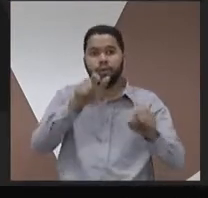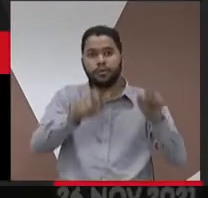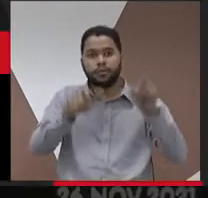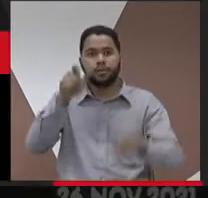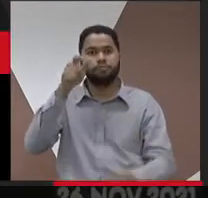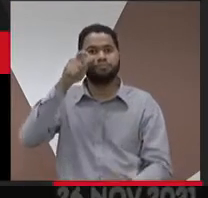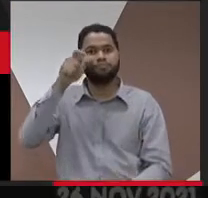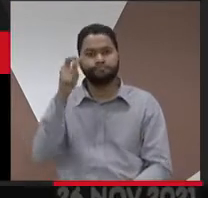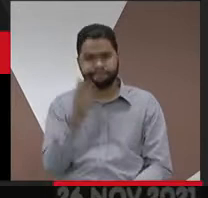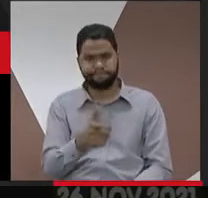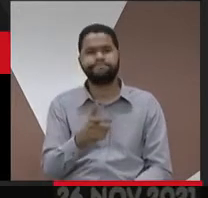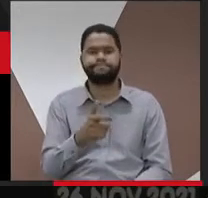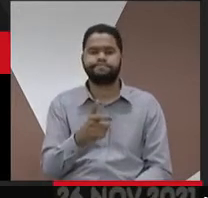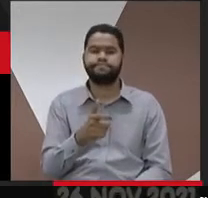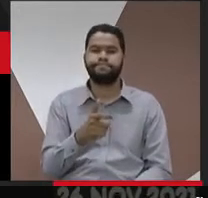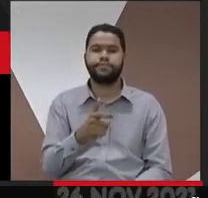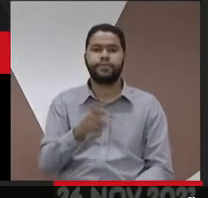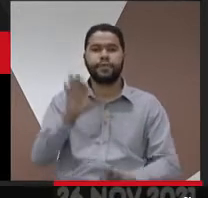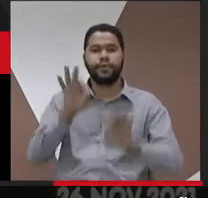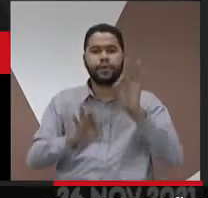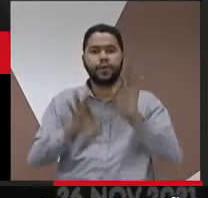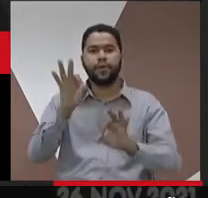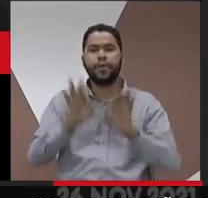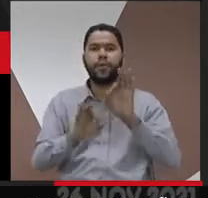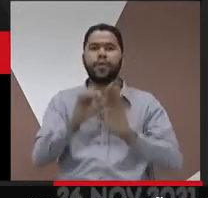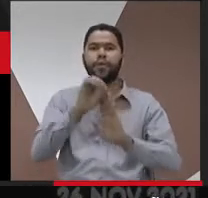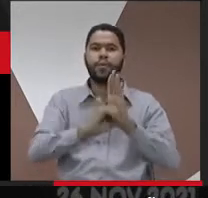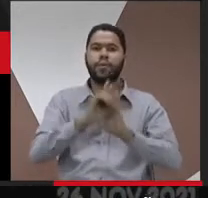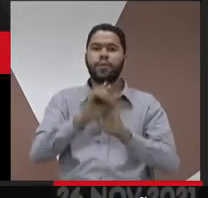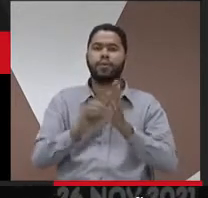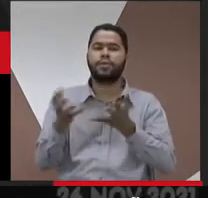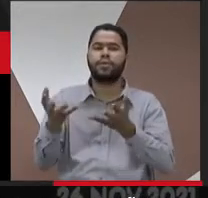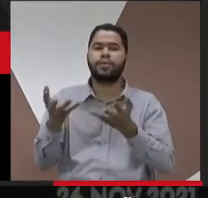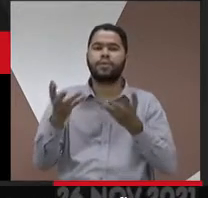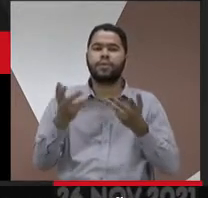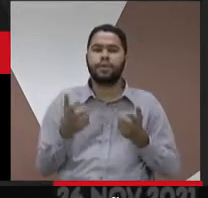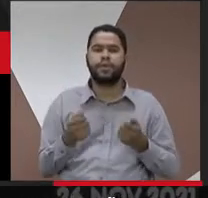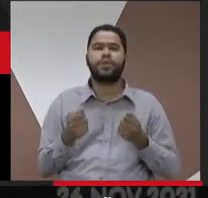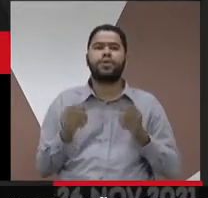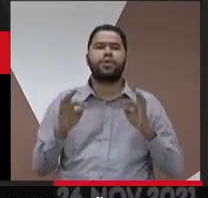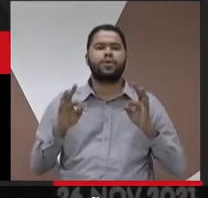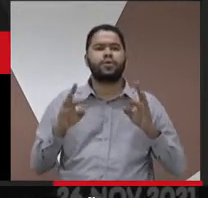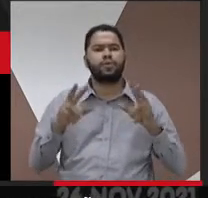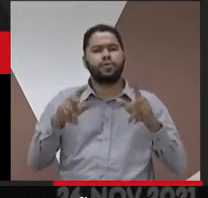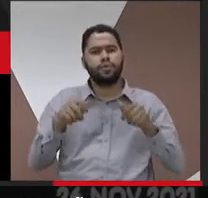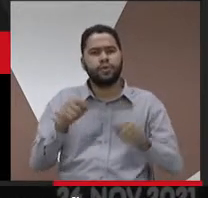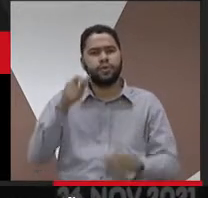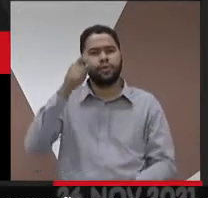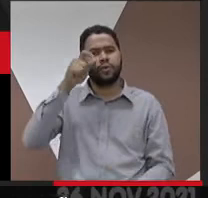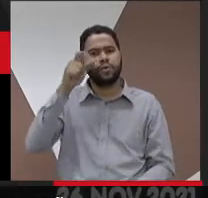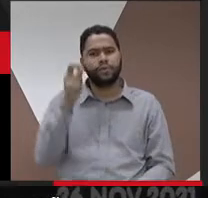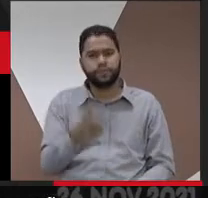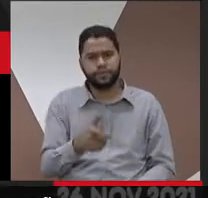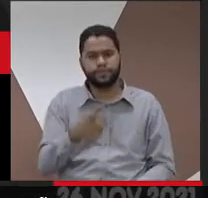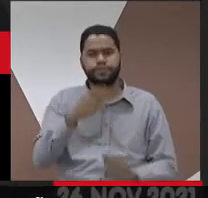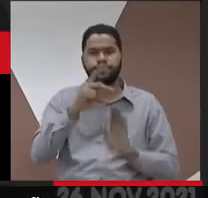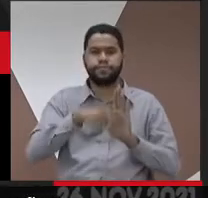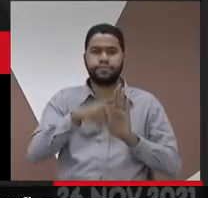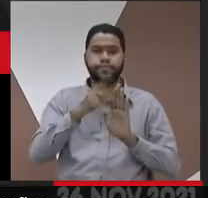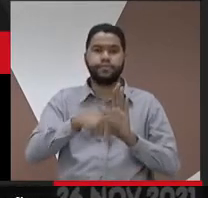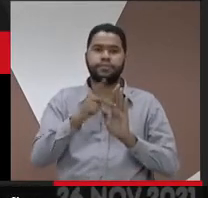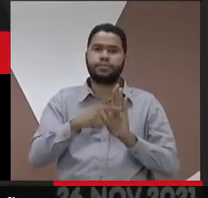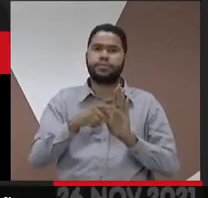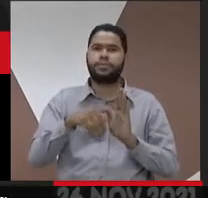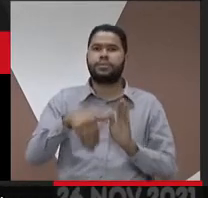nós montamos uma força-tarefa para receber todos os interessados no projeto. Então, foram mais